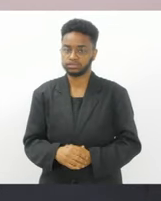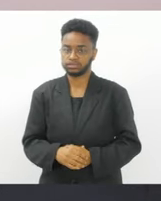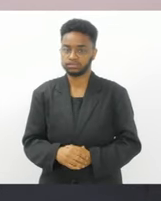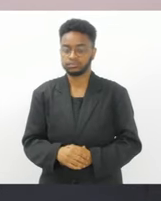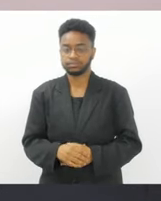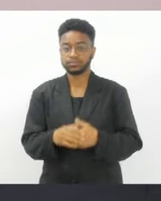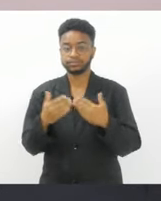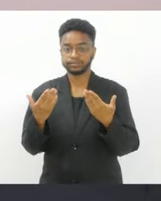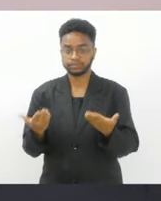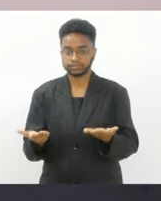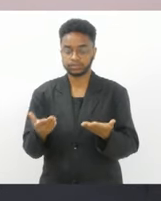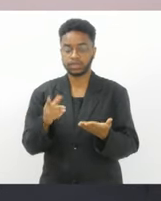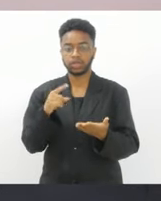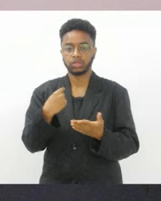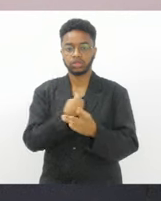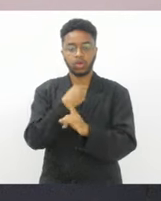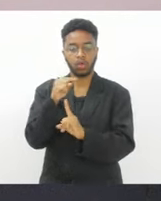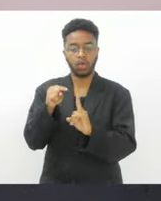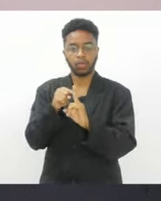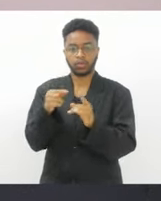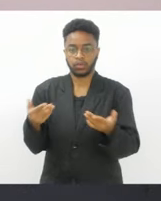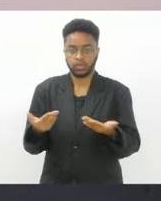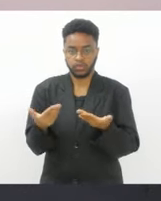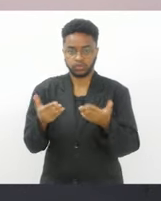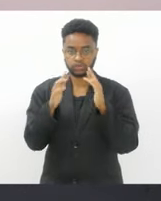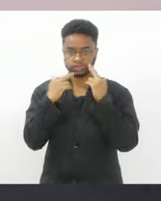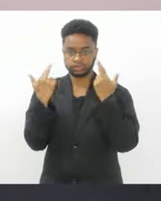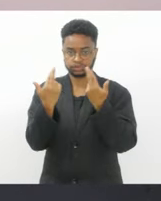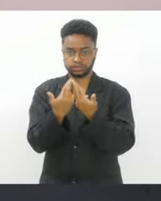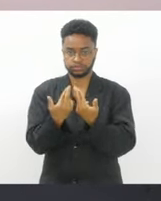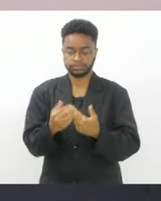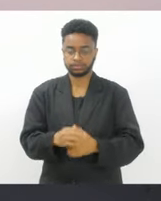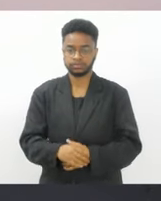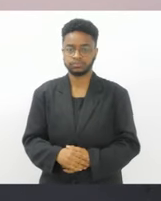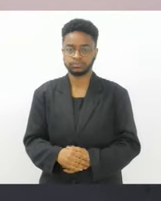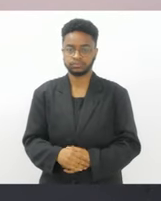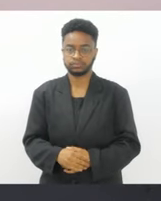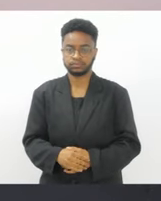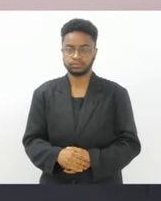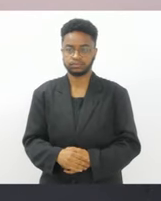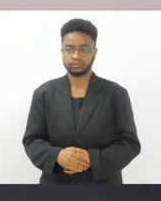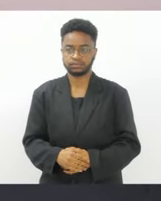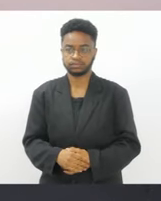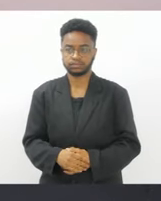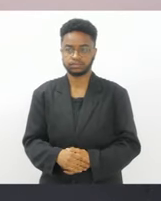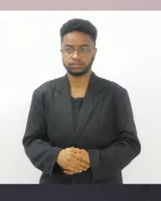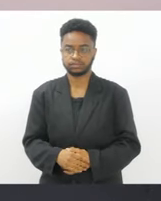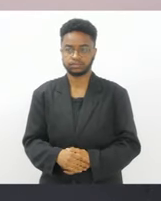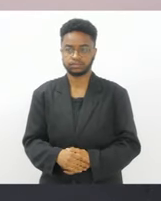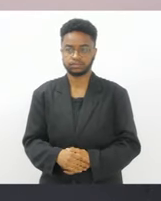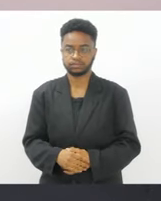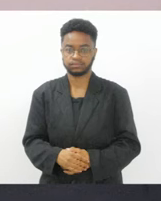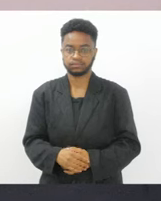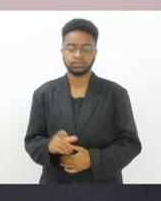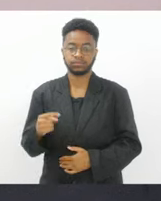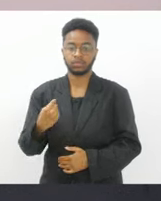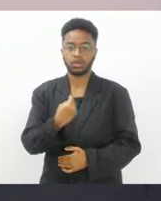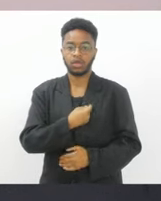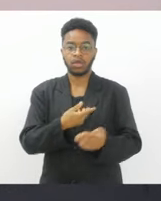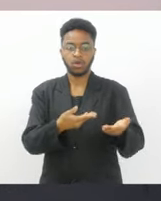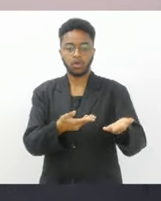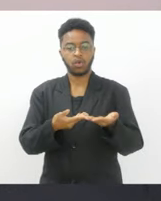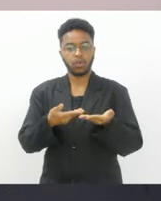Então, esse é o objetivo dessa reunião. Foram convidados todos os